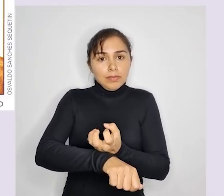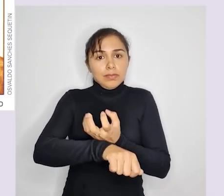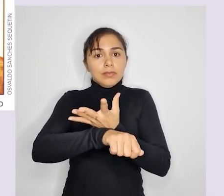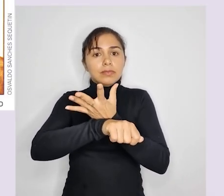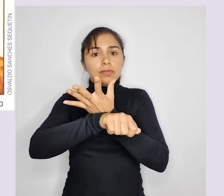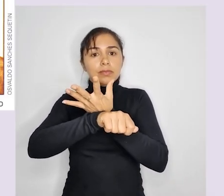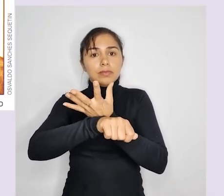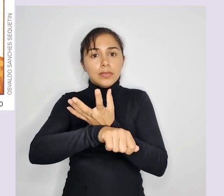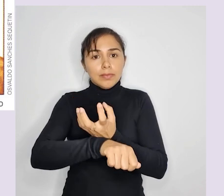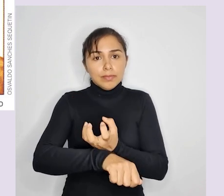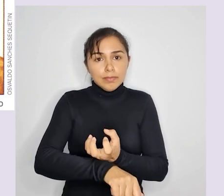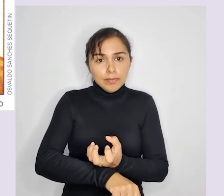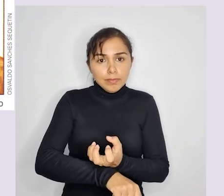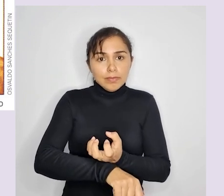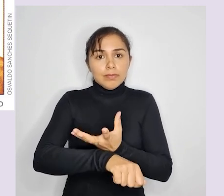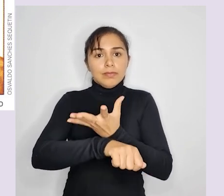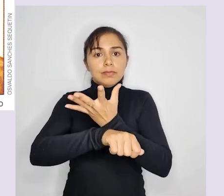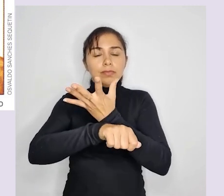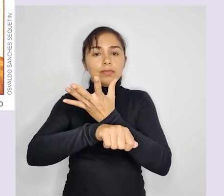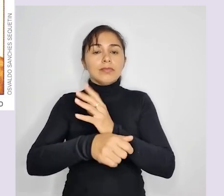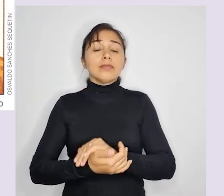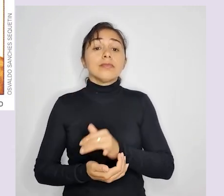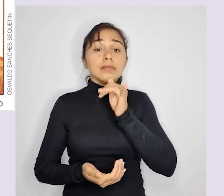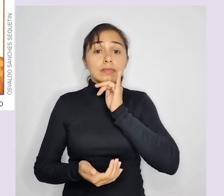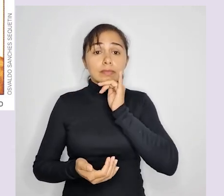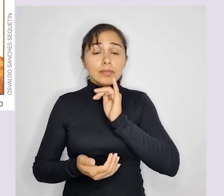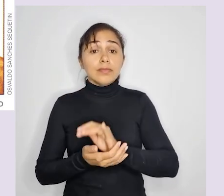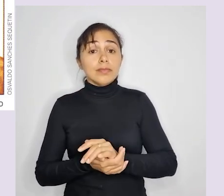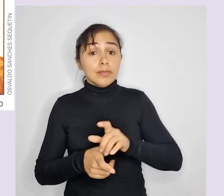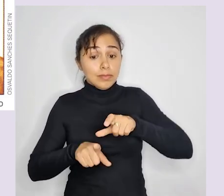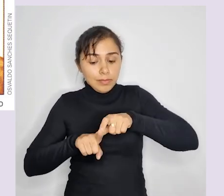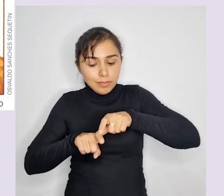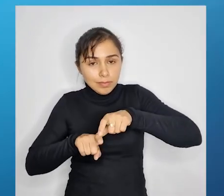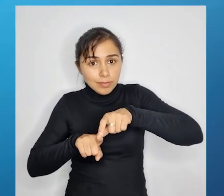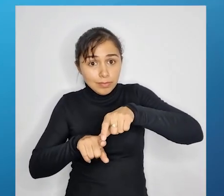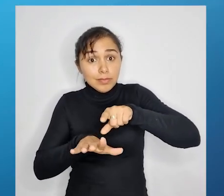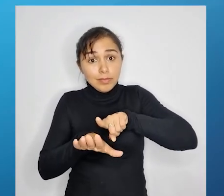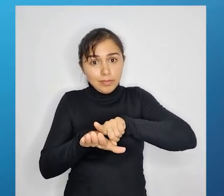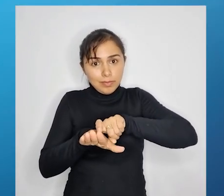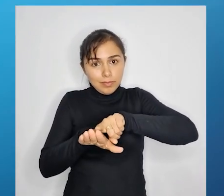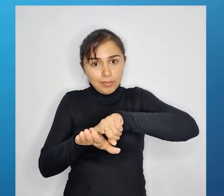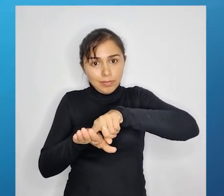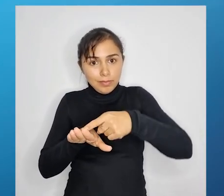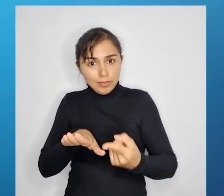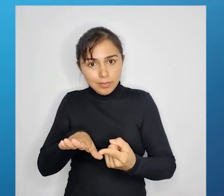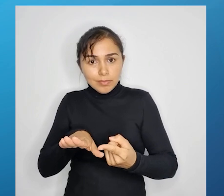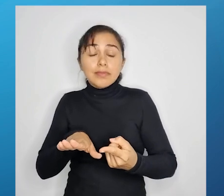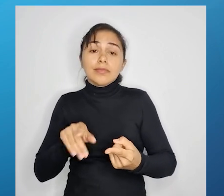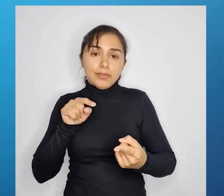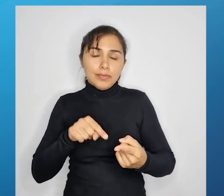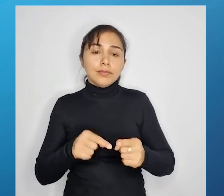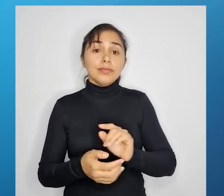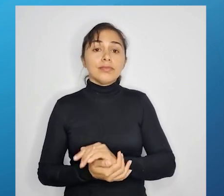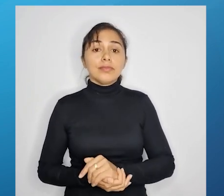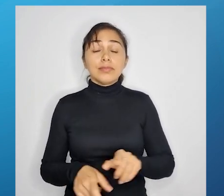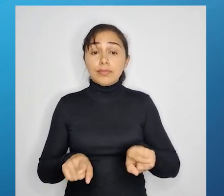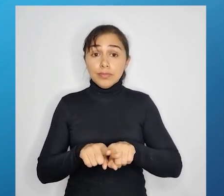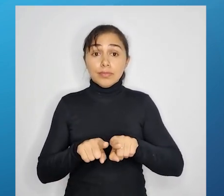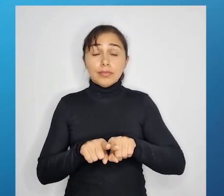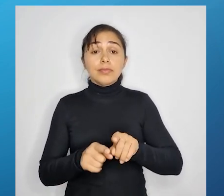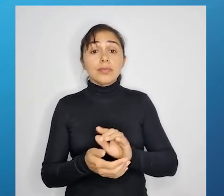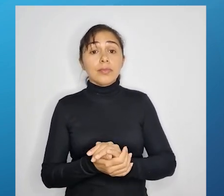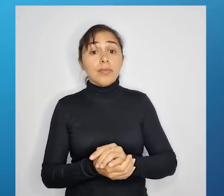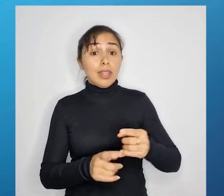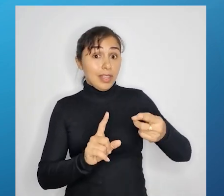esses animais que vivem ali em ambiente terrestre? Principalmente as lesmas. Nos bivalves acontece a formação da pérola.